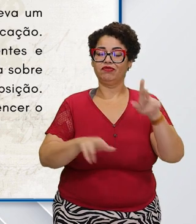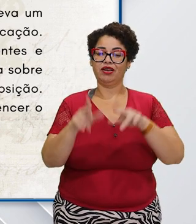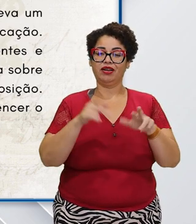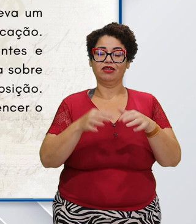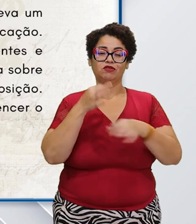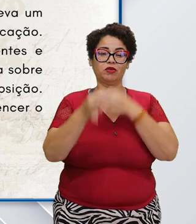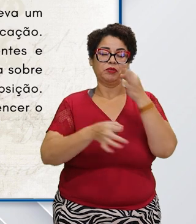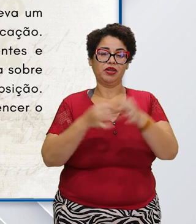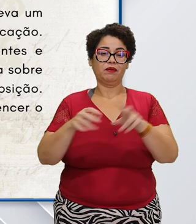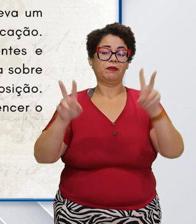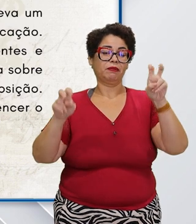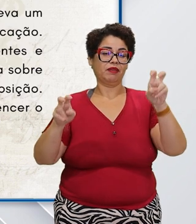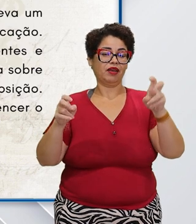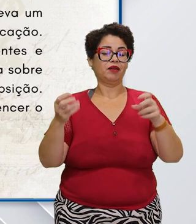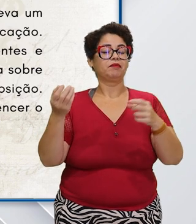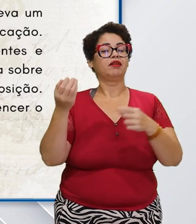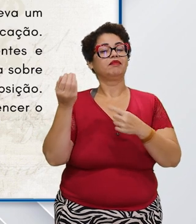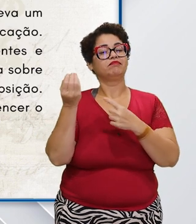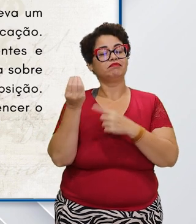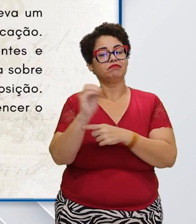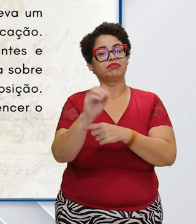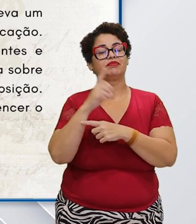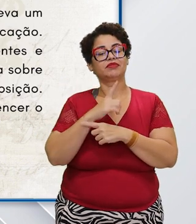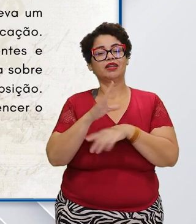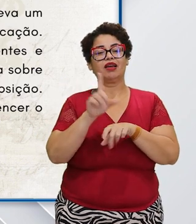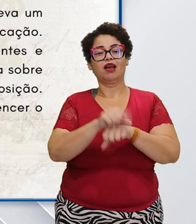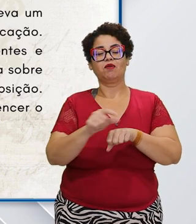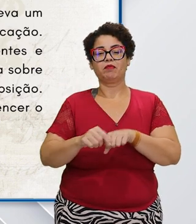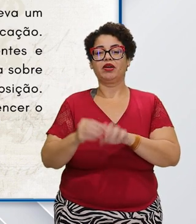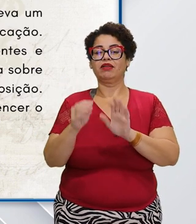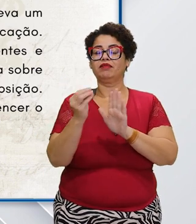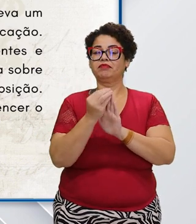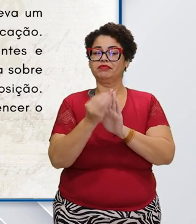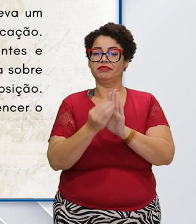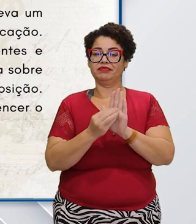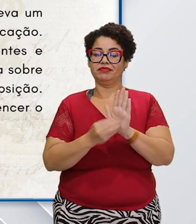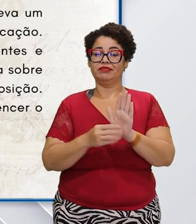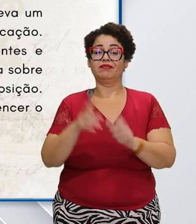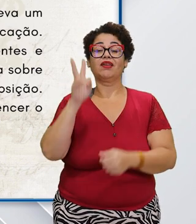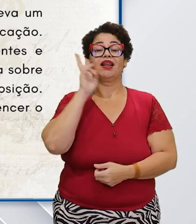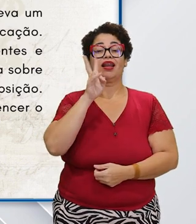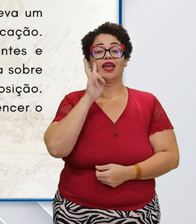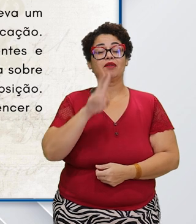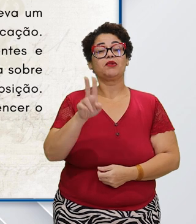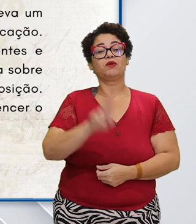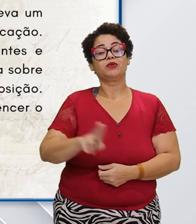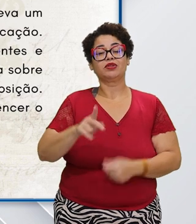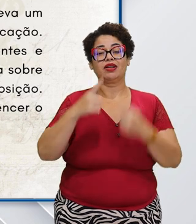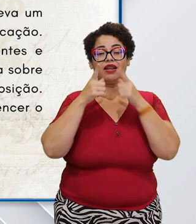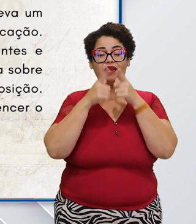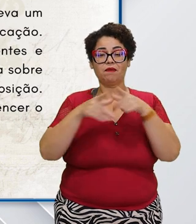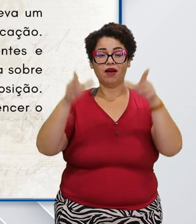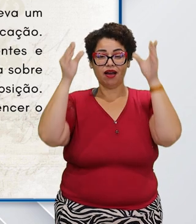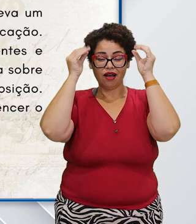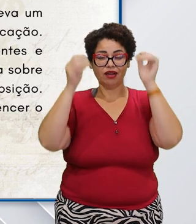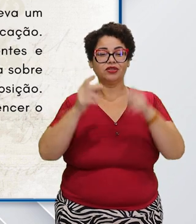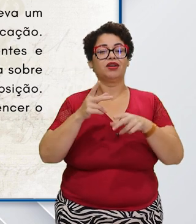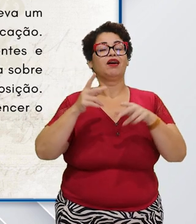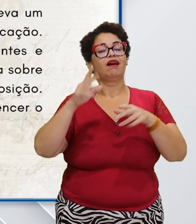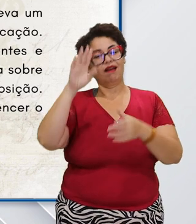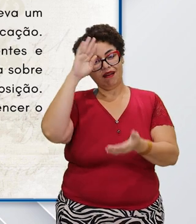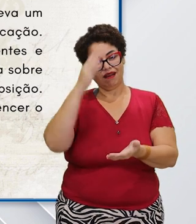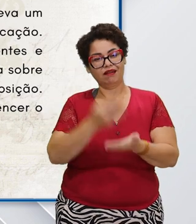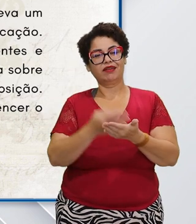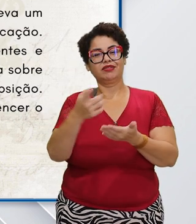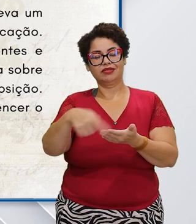consid os diferentes pontos de vista sobre o tema e apresente os argumentos contrários à sua posição e lembre-se de utilizar uma